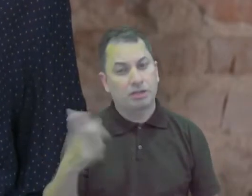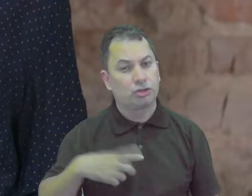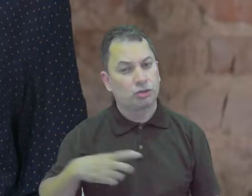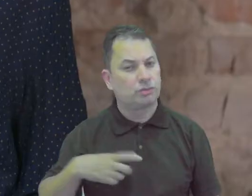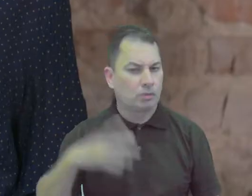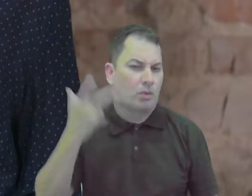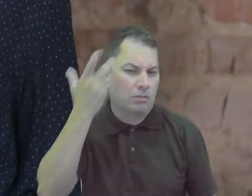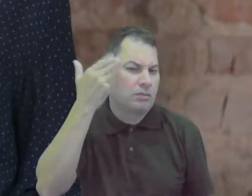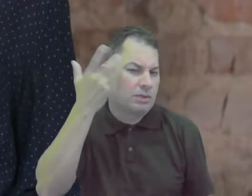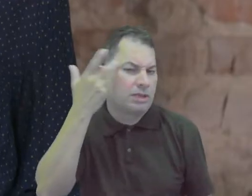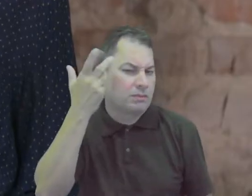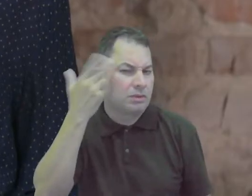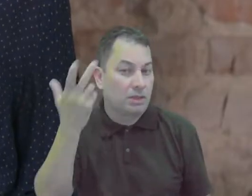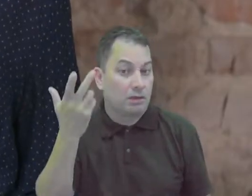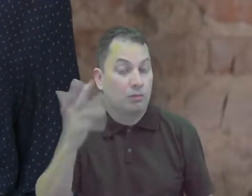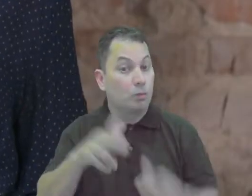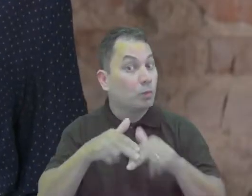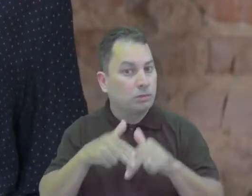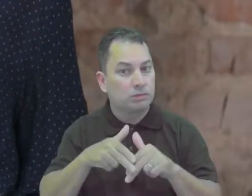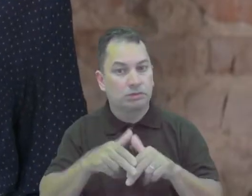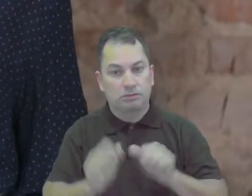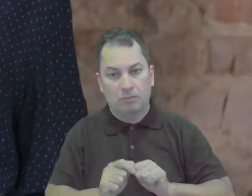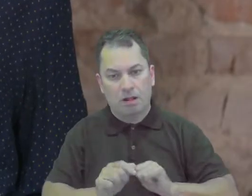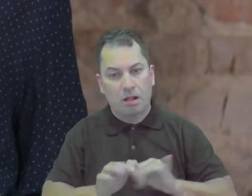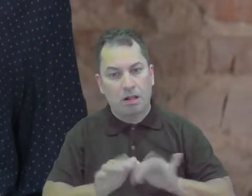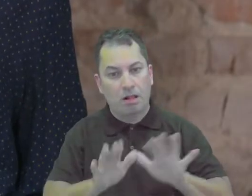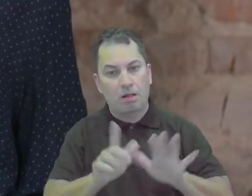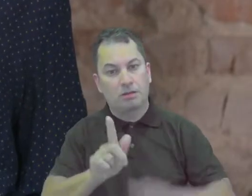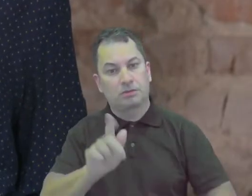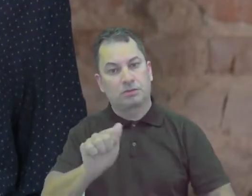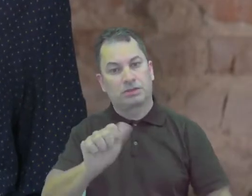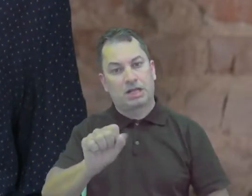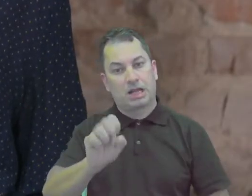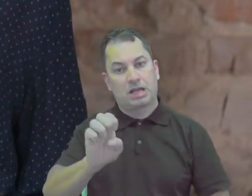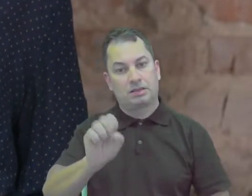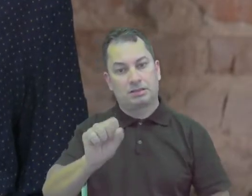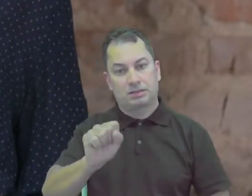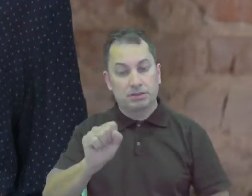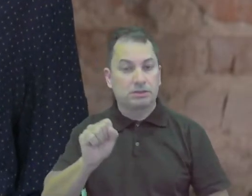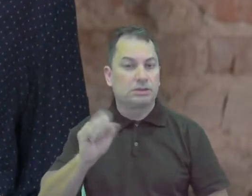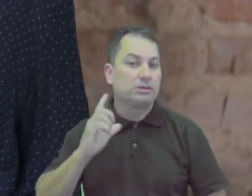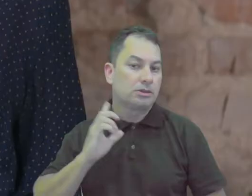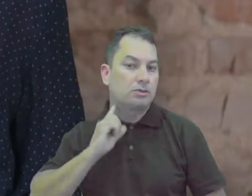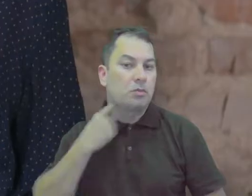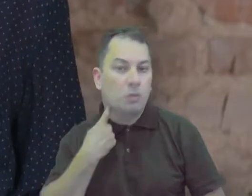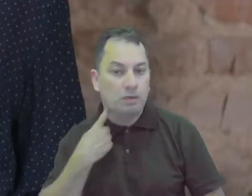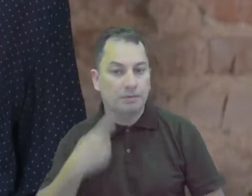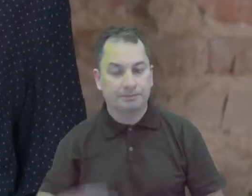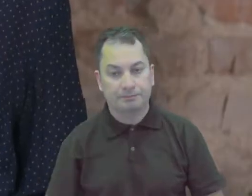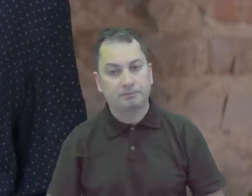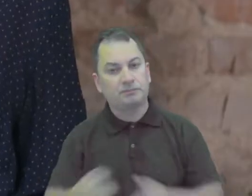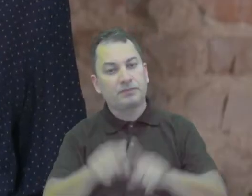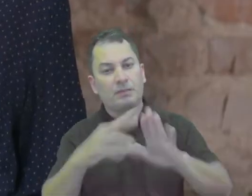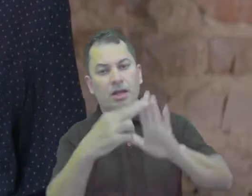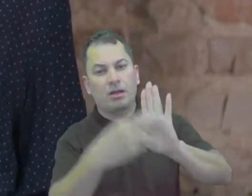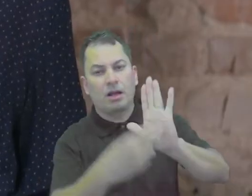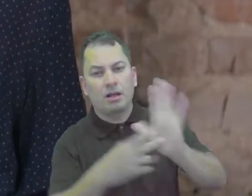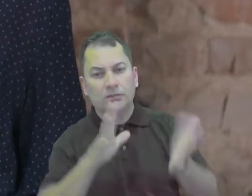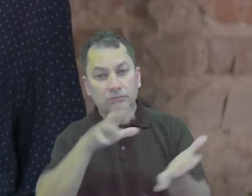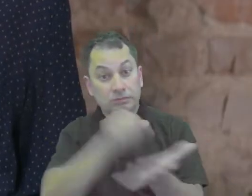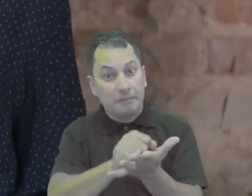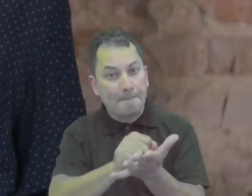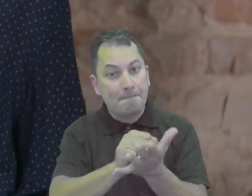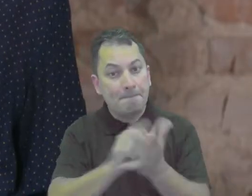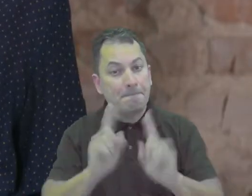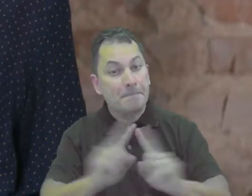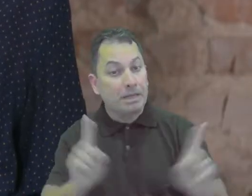de gases poluentes. E também ficou registrado nesse último relatório que mesmo que a gente zere as emissões